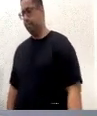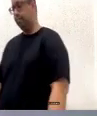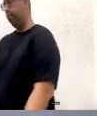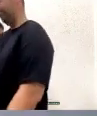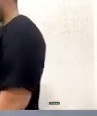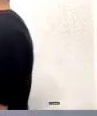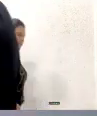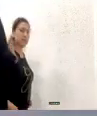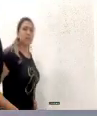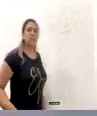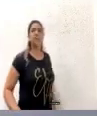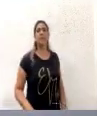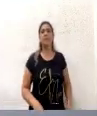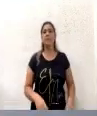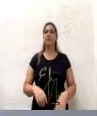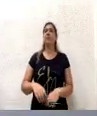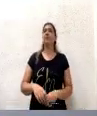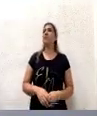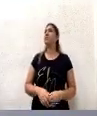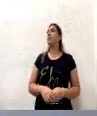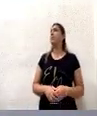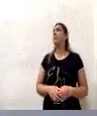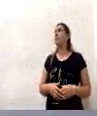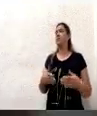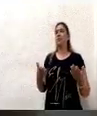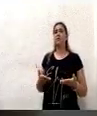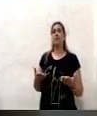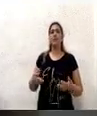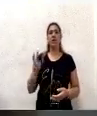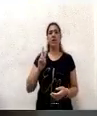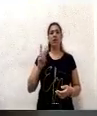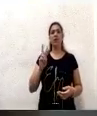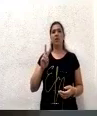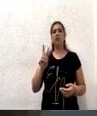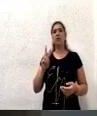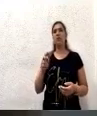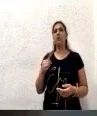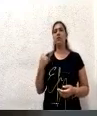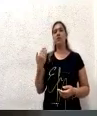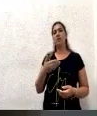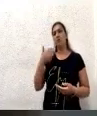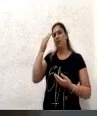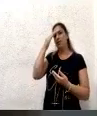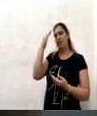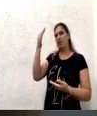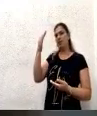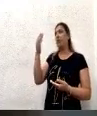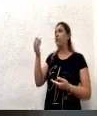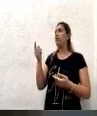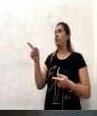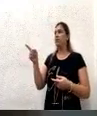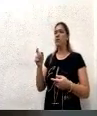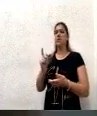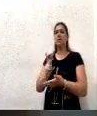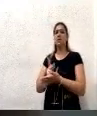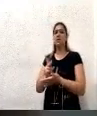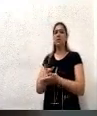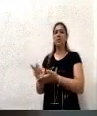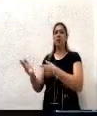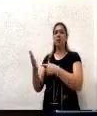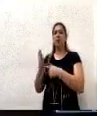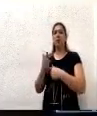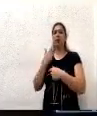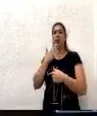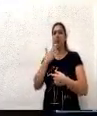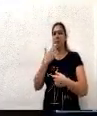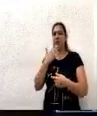Kelly, nós, aqui a nossa Casa Legislativa, os vereadores, são muito gratos por você sempre atendendo aos nossos